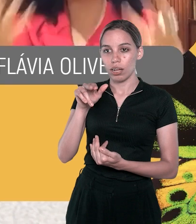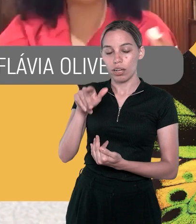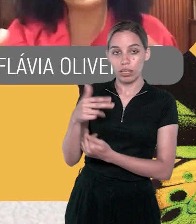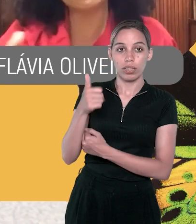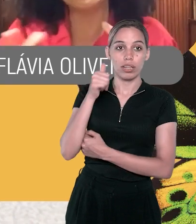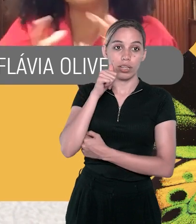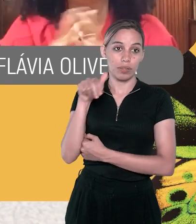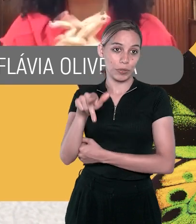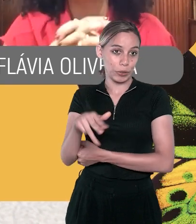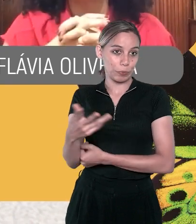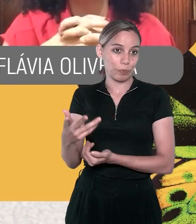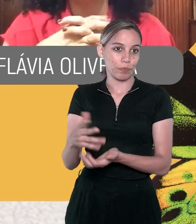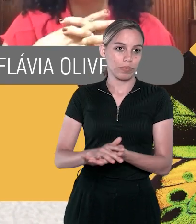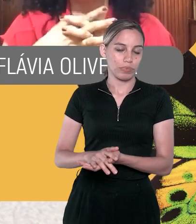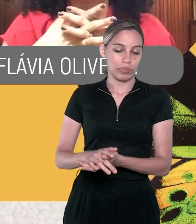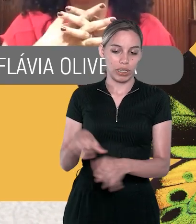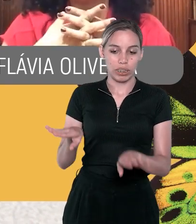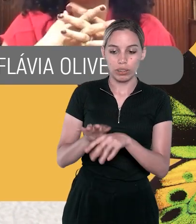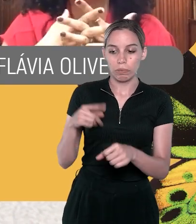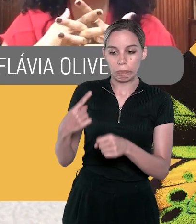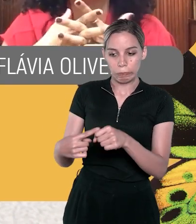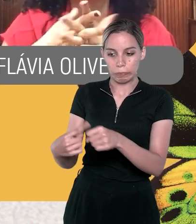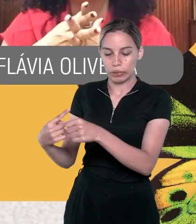a cidade,